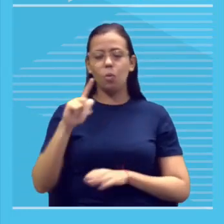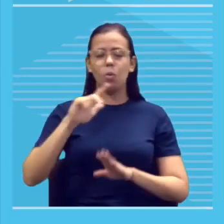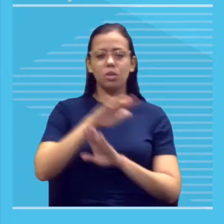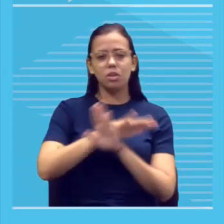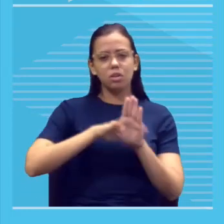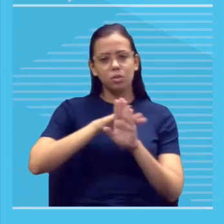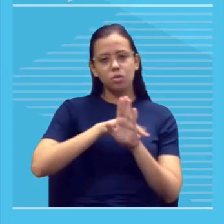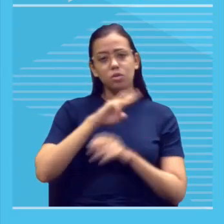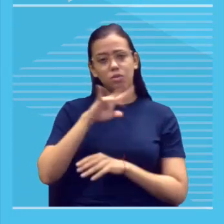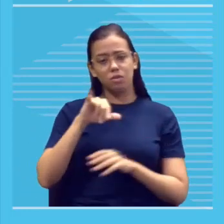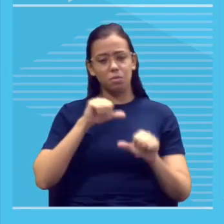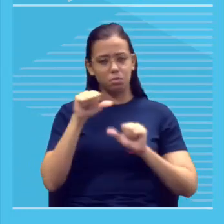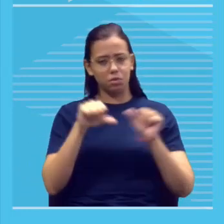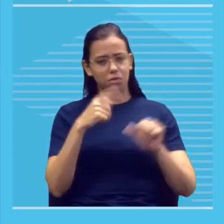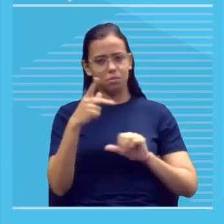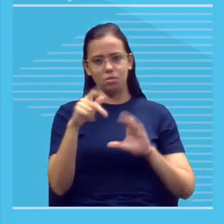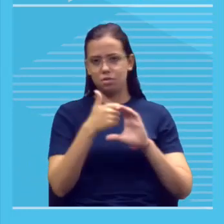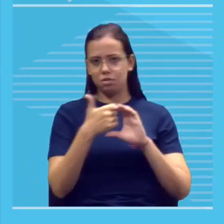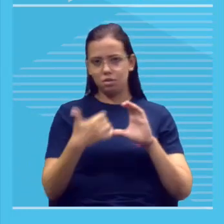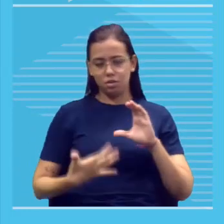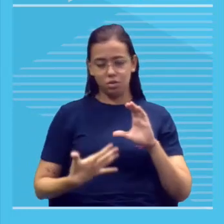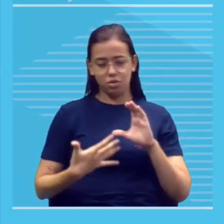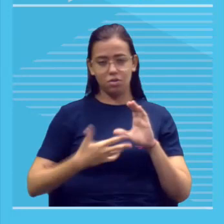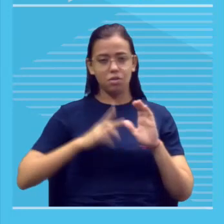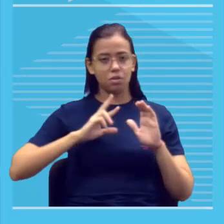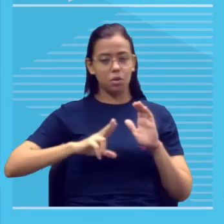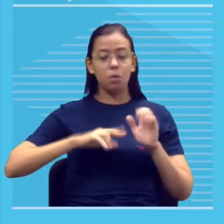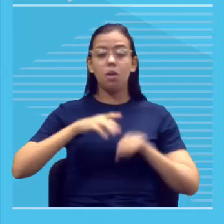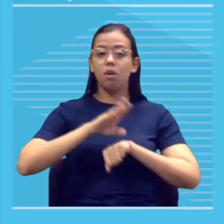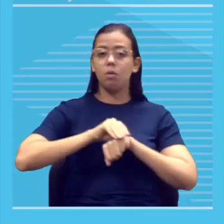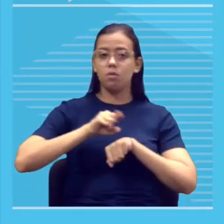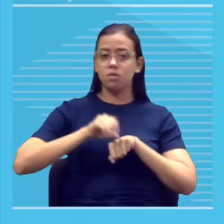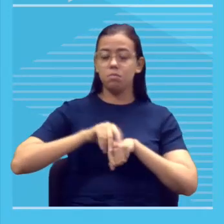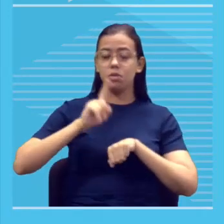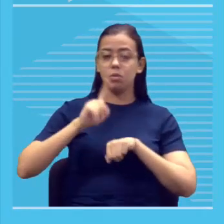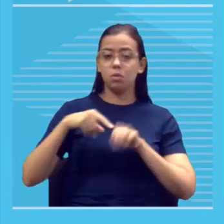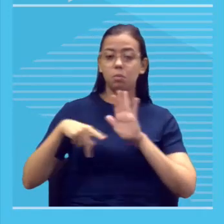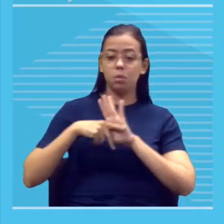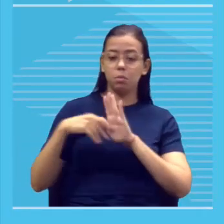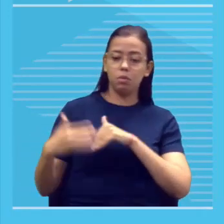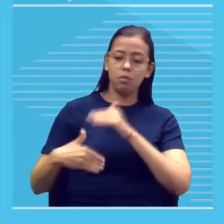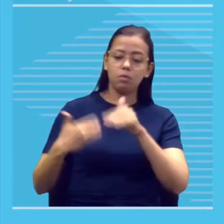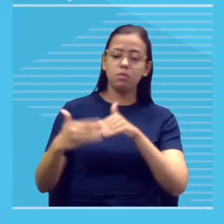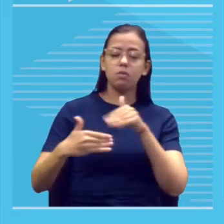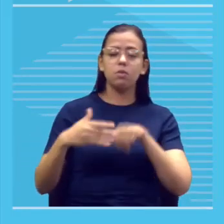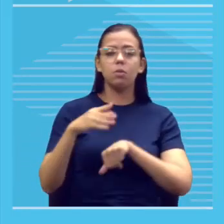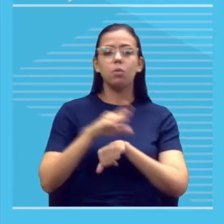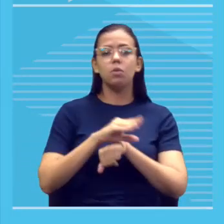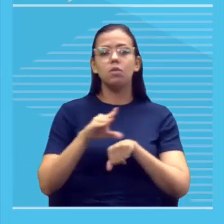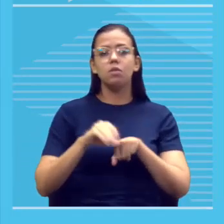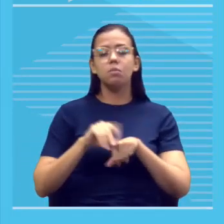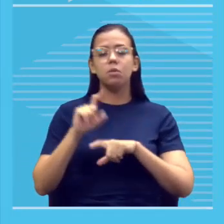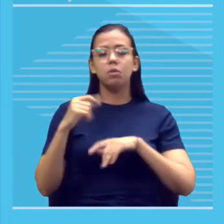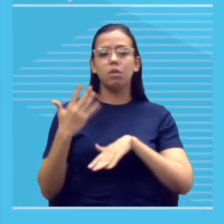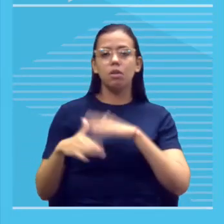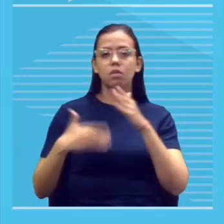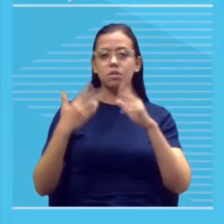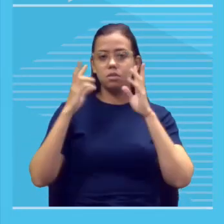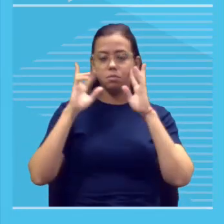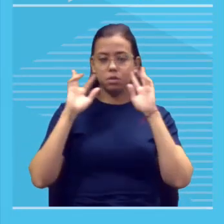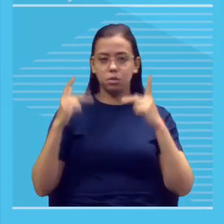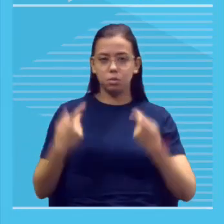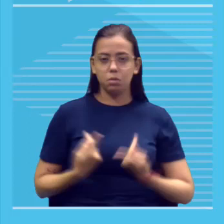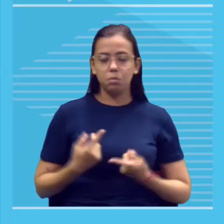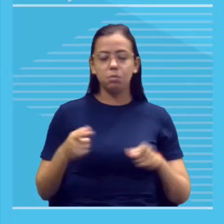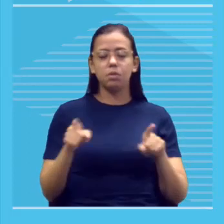ser quem você é conhecimento é evolução conhecimento é crescimento humano